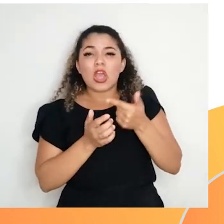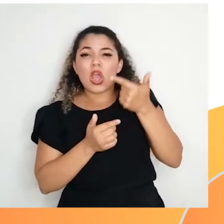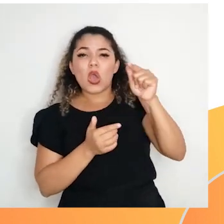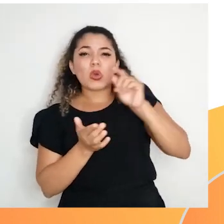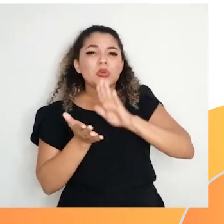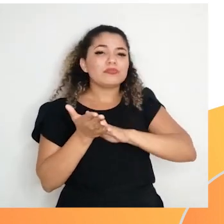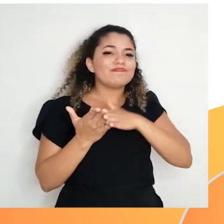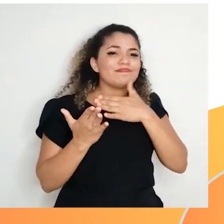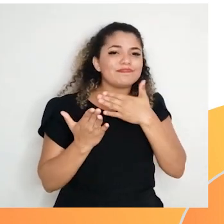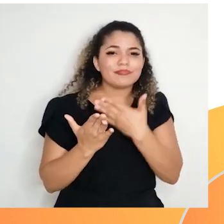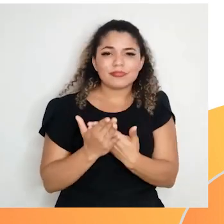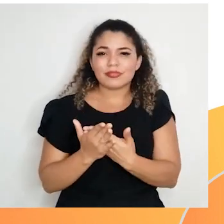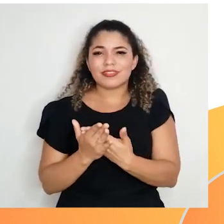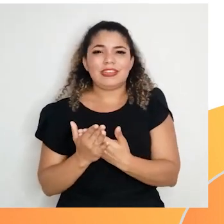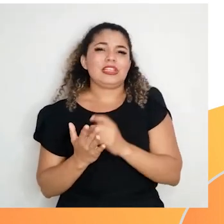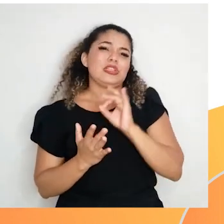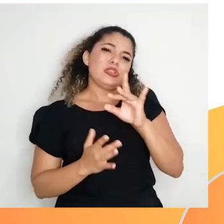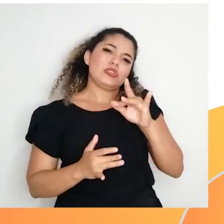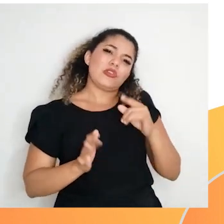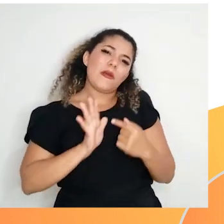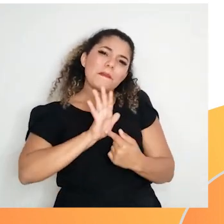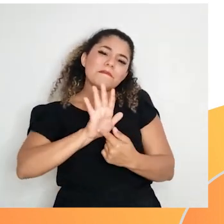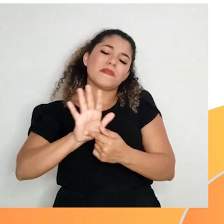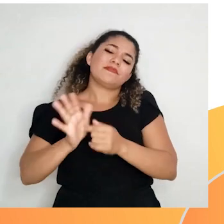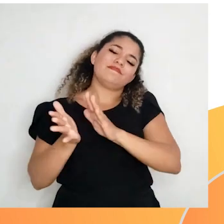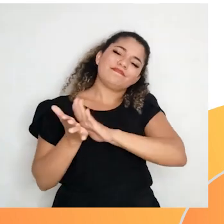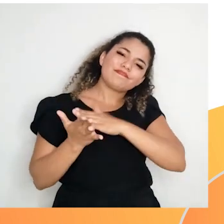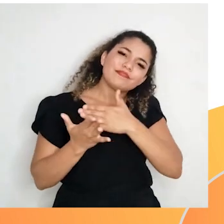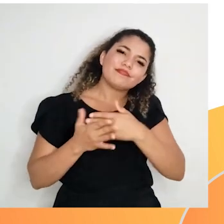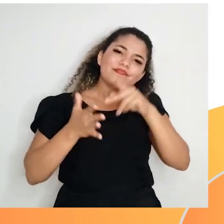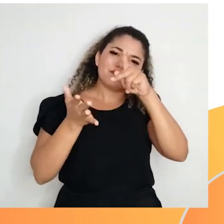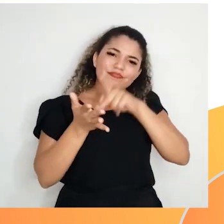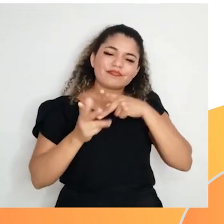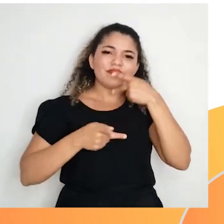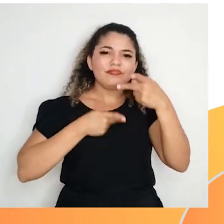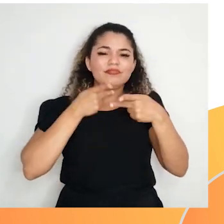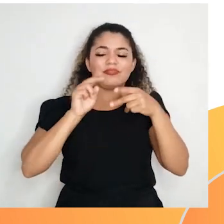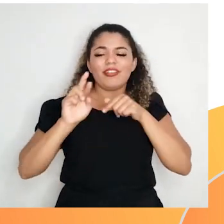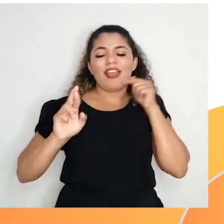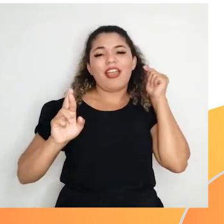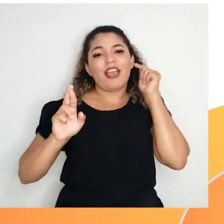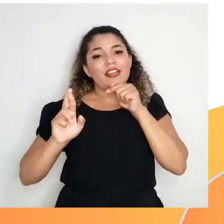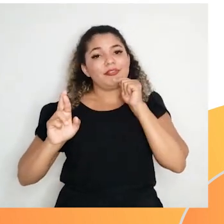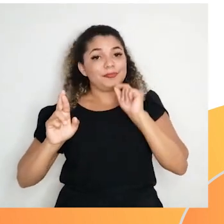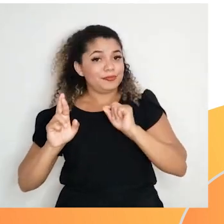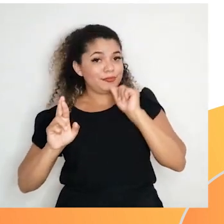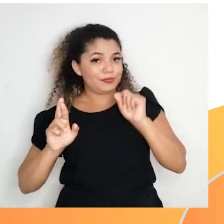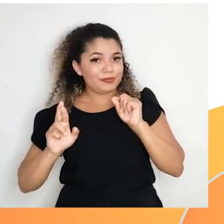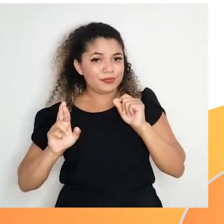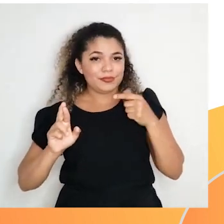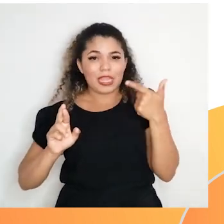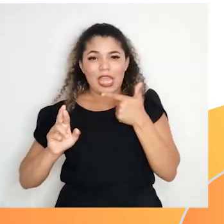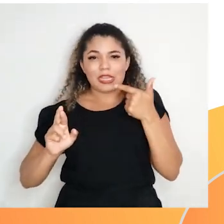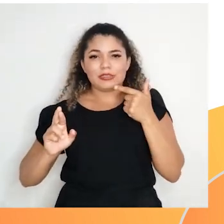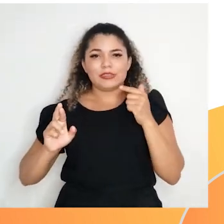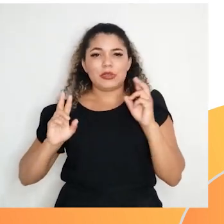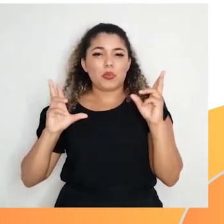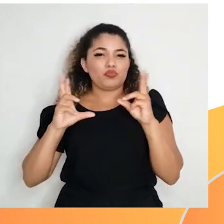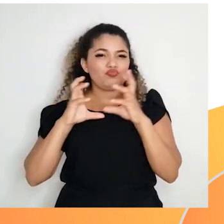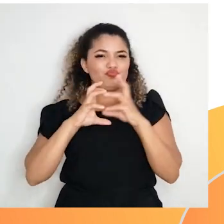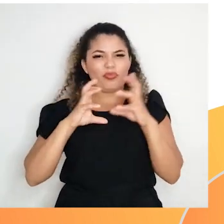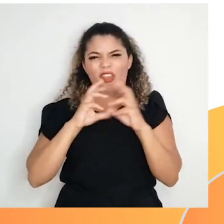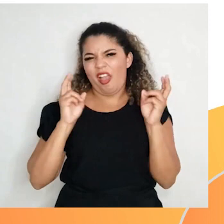outra interpretação, senão a interpretação que faz uma referência aí à Segunda